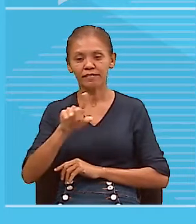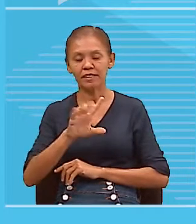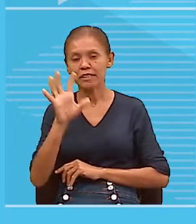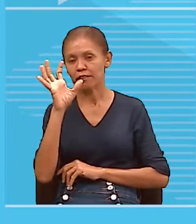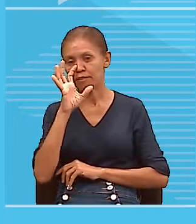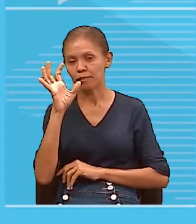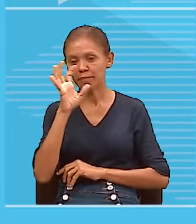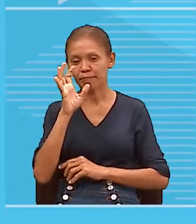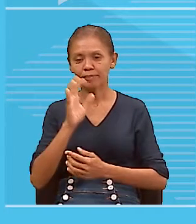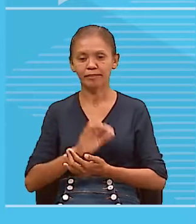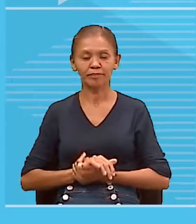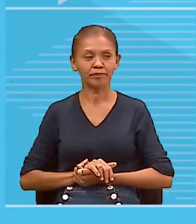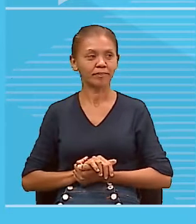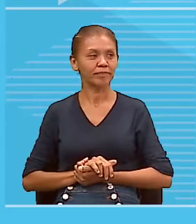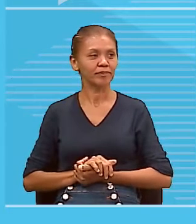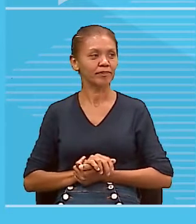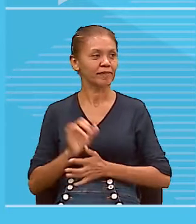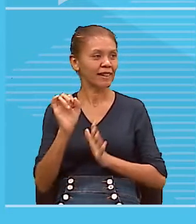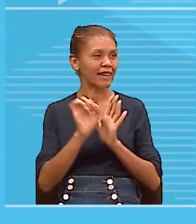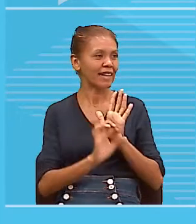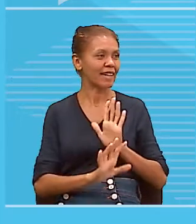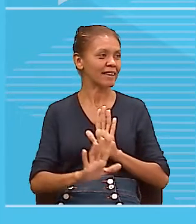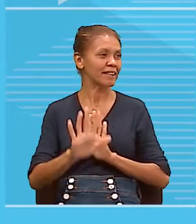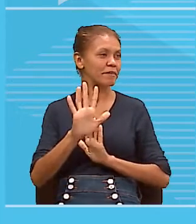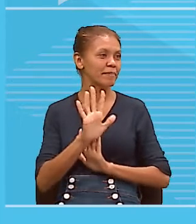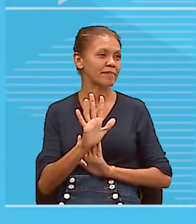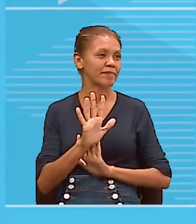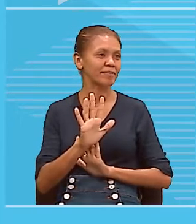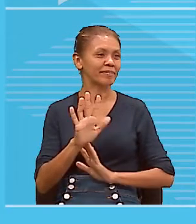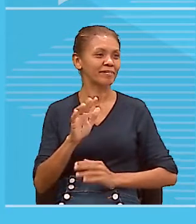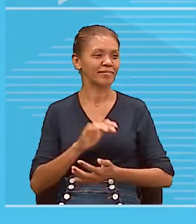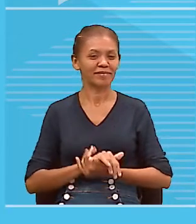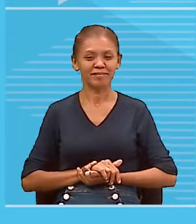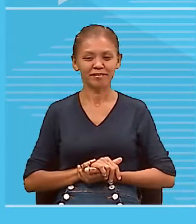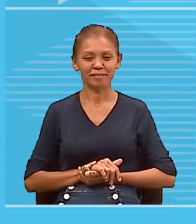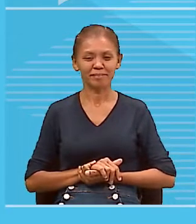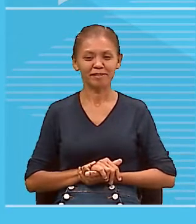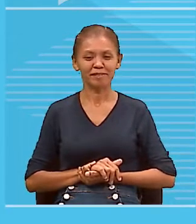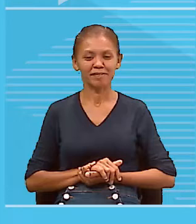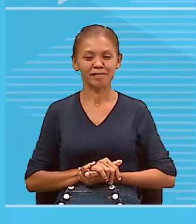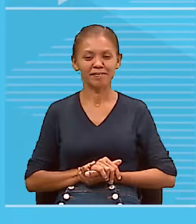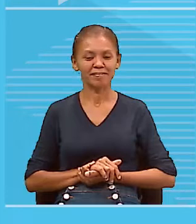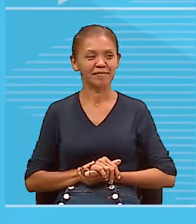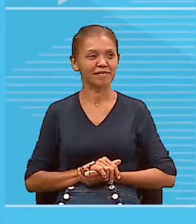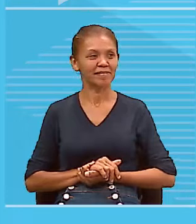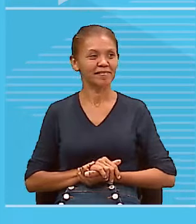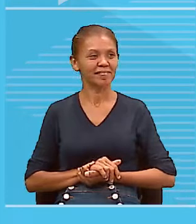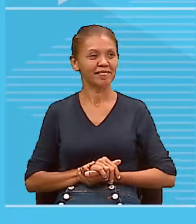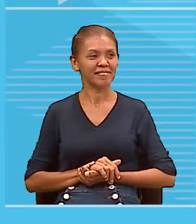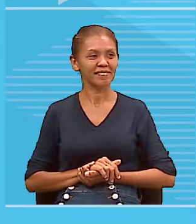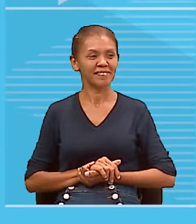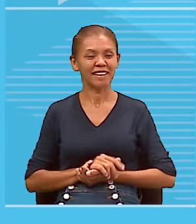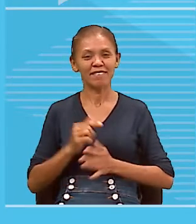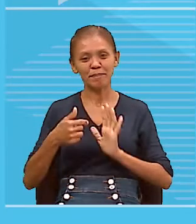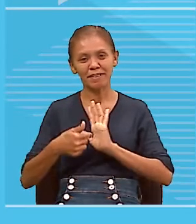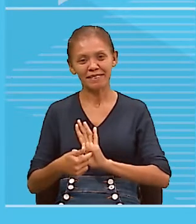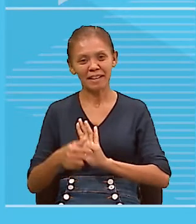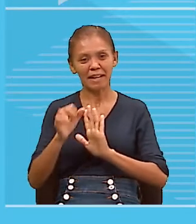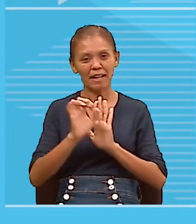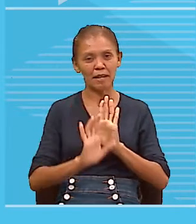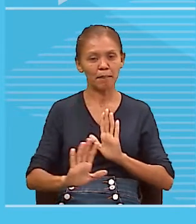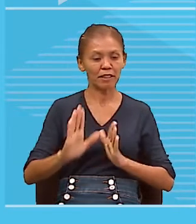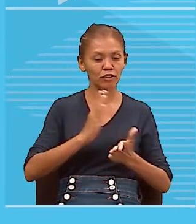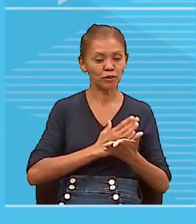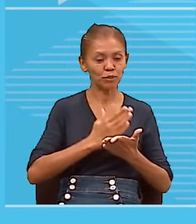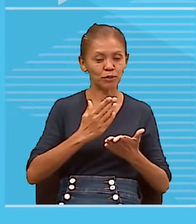observem essa imagem ai a gente vai botar essa imagem hoje no começo e no fim